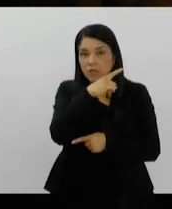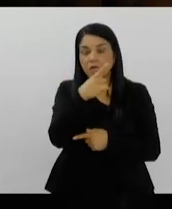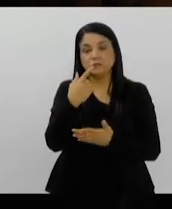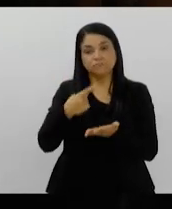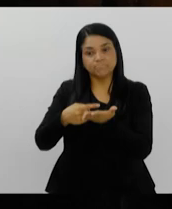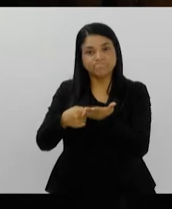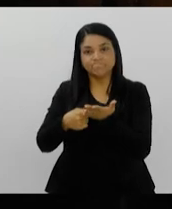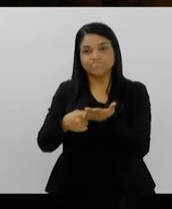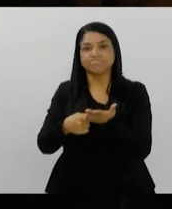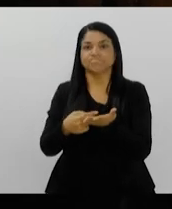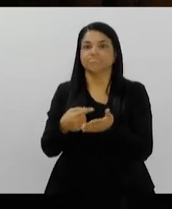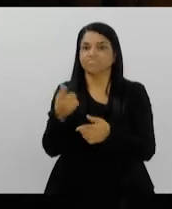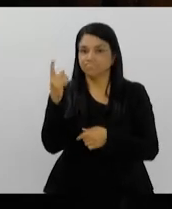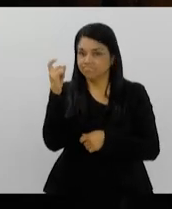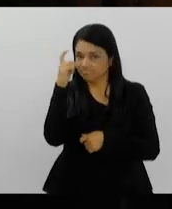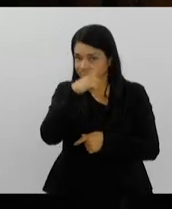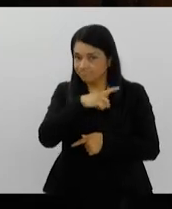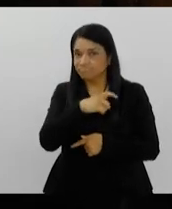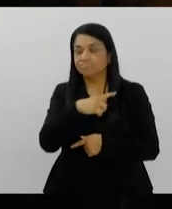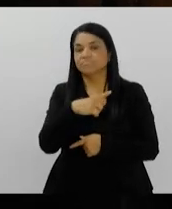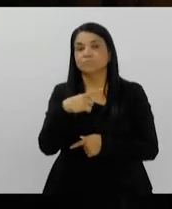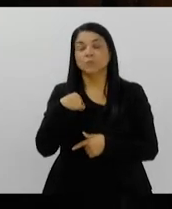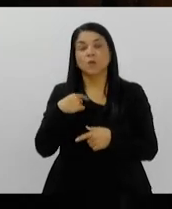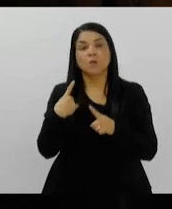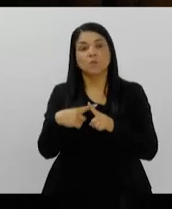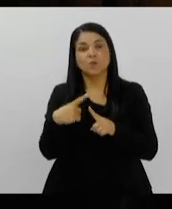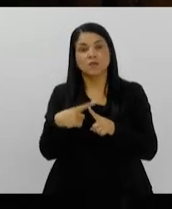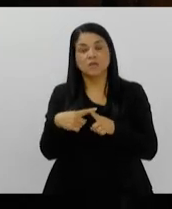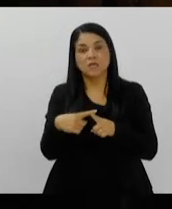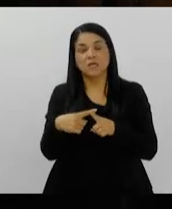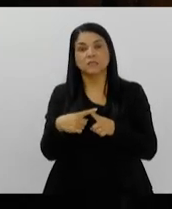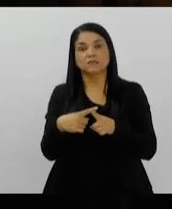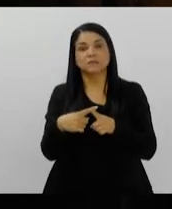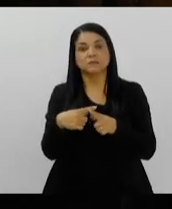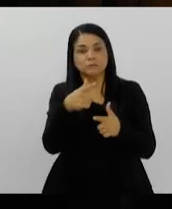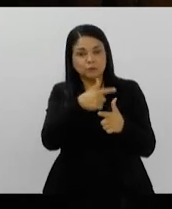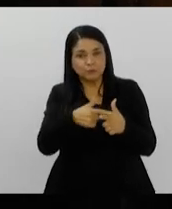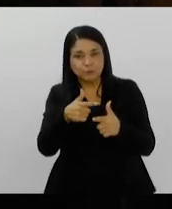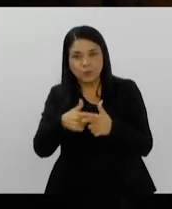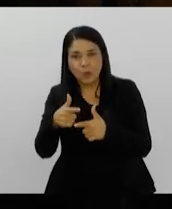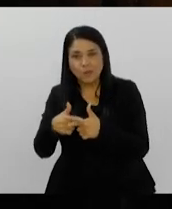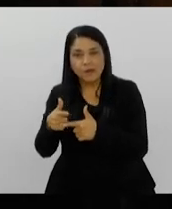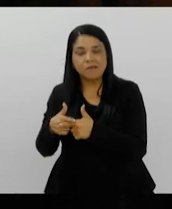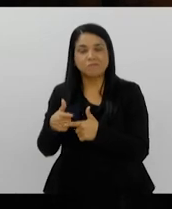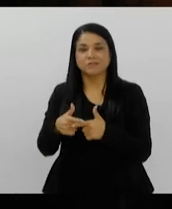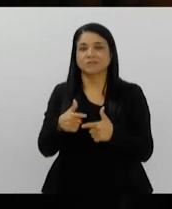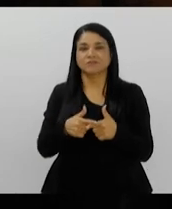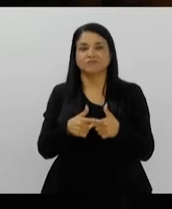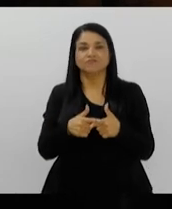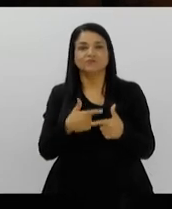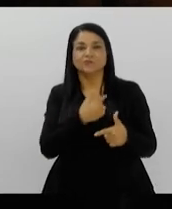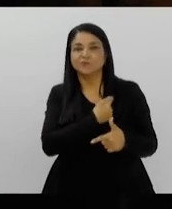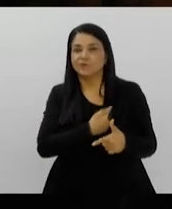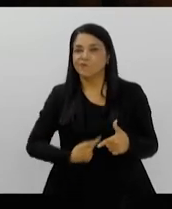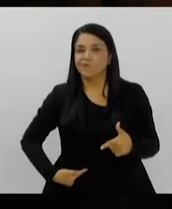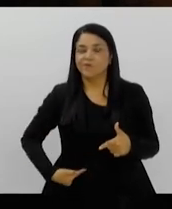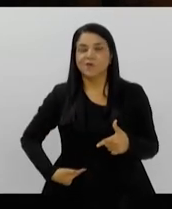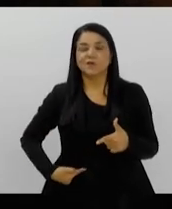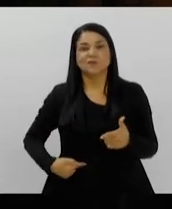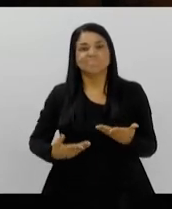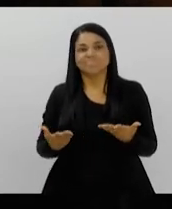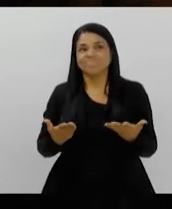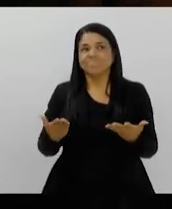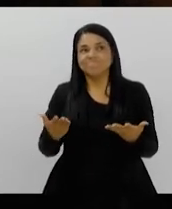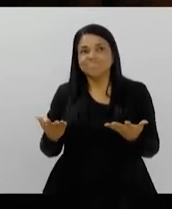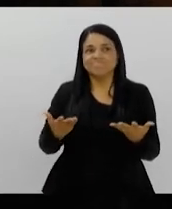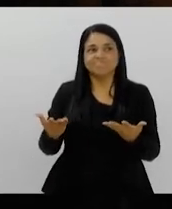acordo vantajoso, porque está amarrado nas cordas que o governador Cláudio Castro deixa a gente